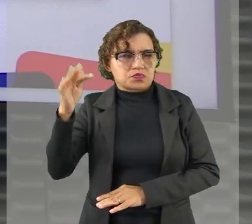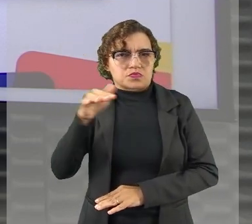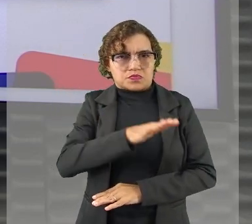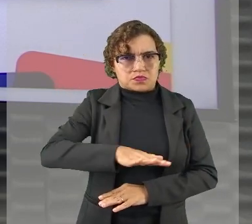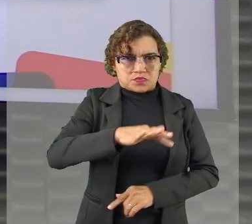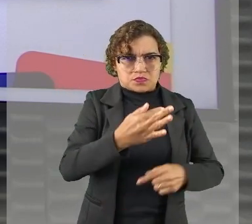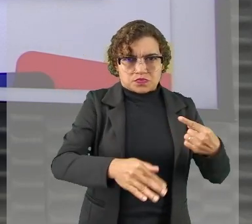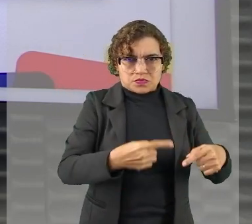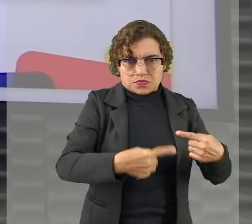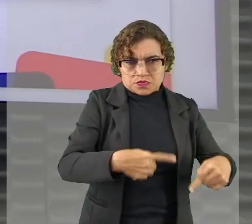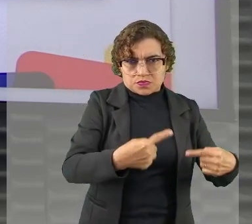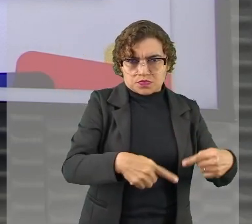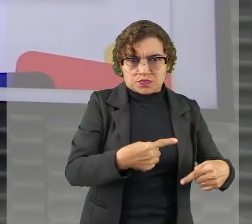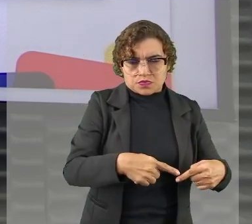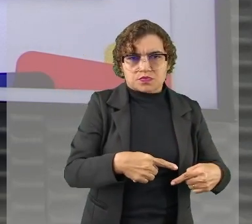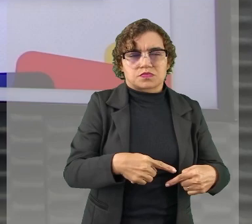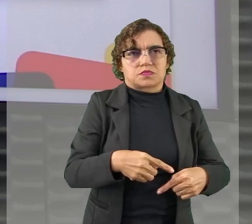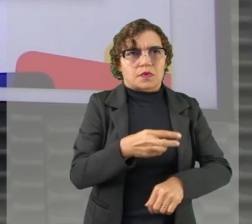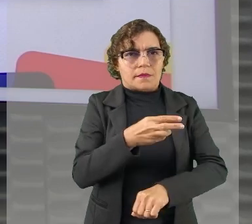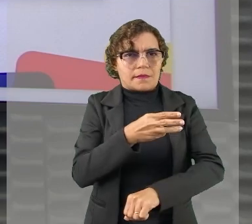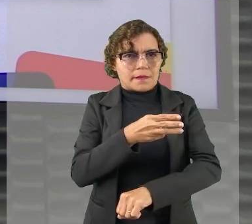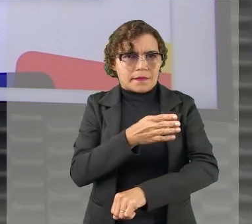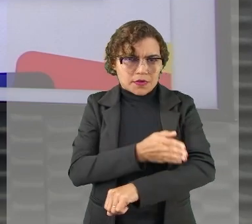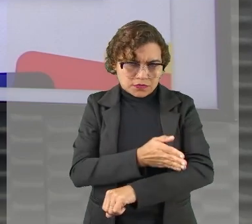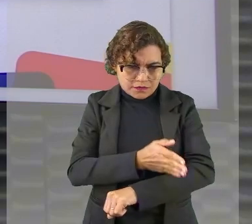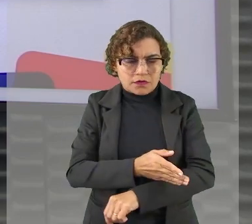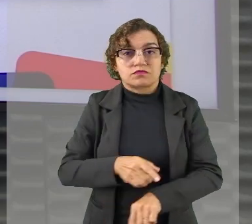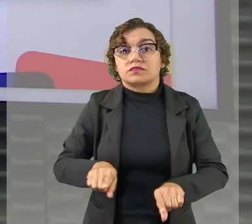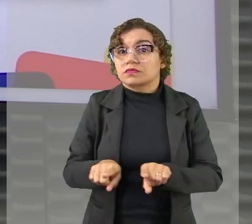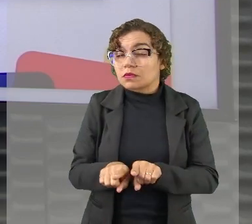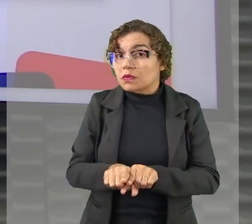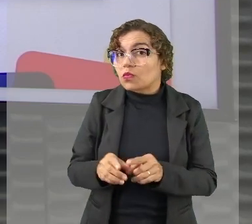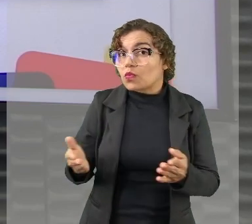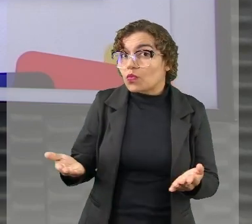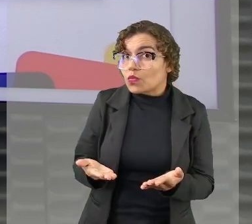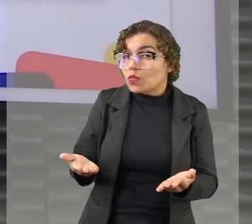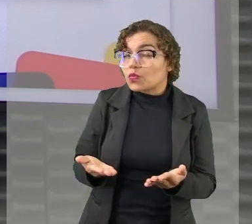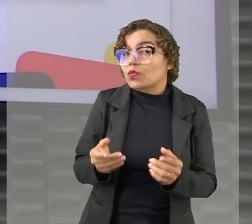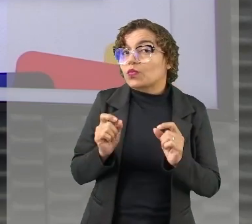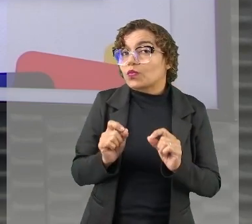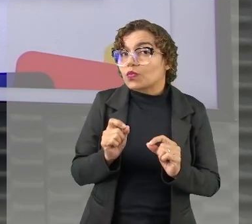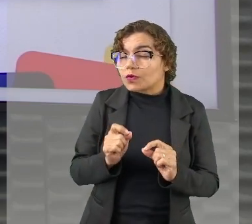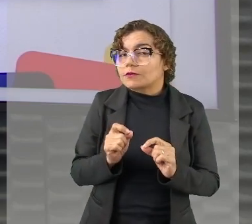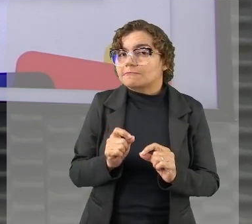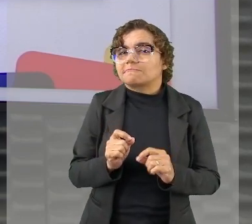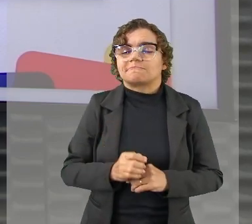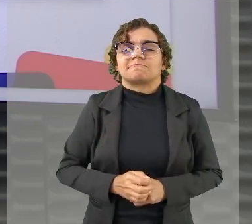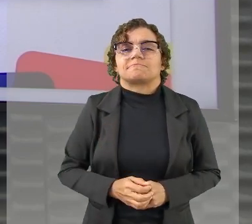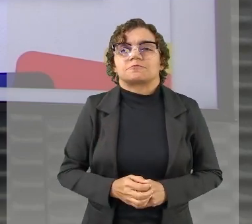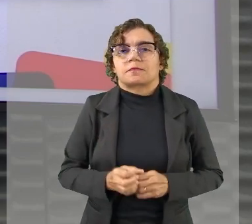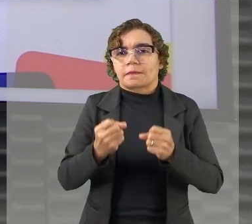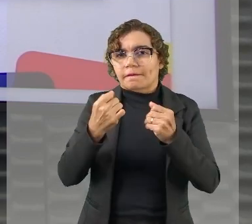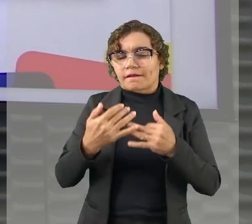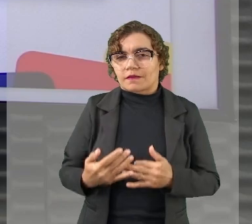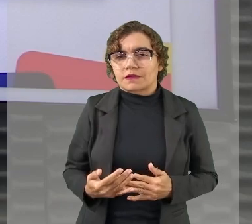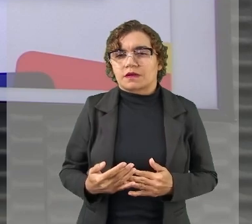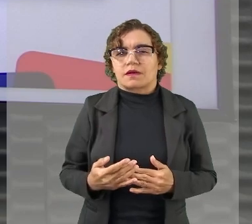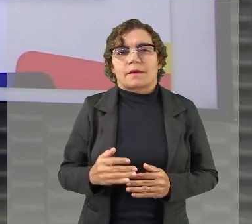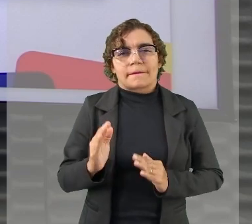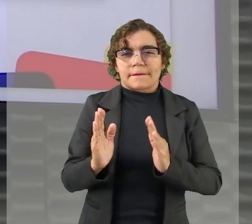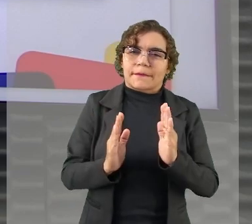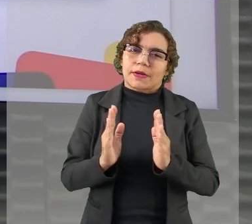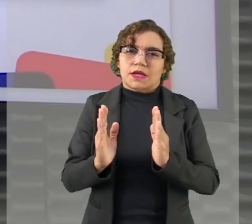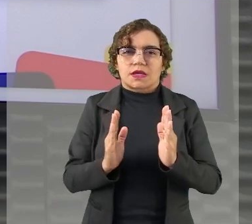na era medieval, E na aula de hoje a gente vai entrar ali naquele